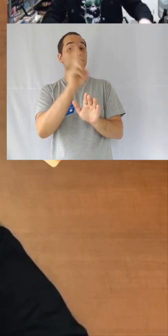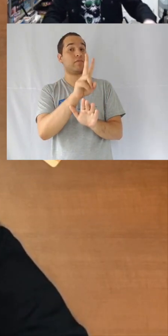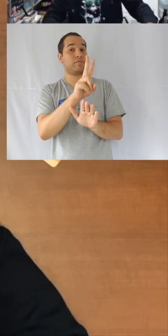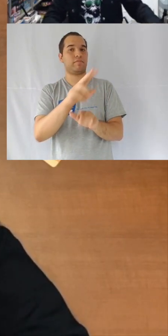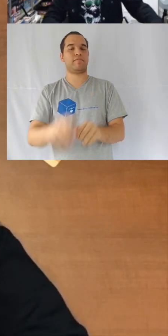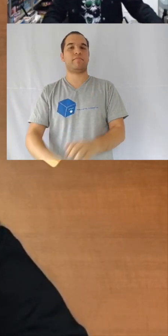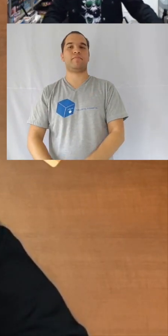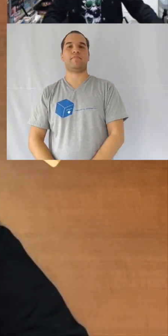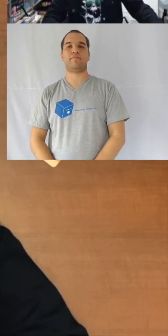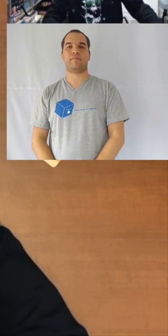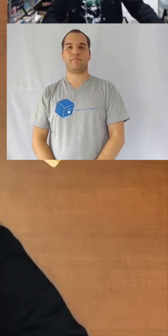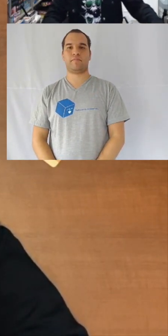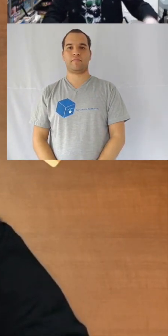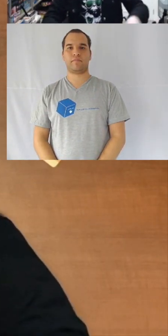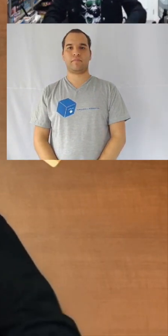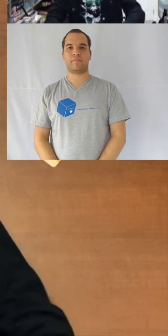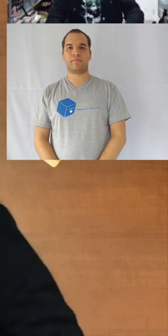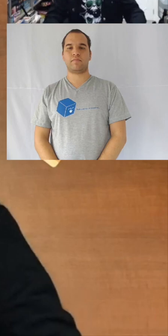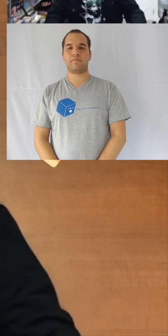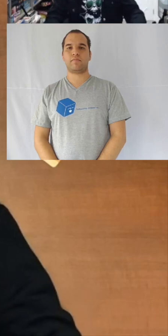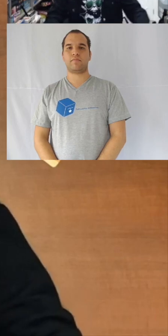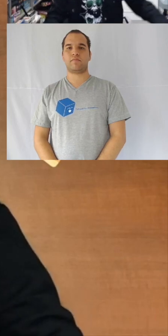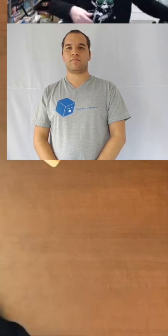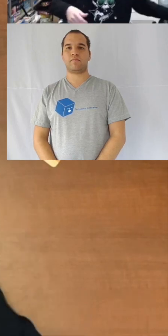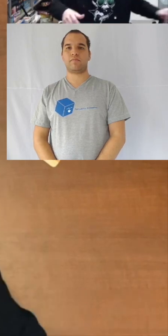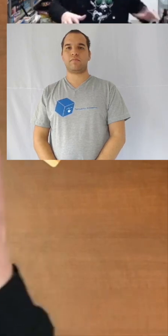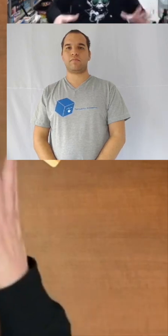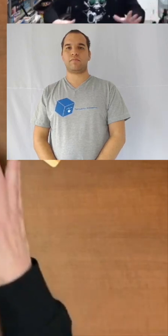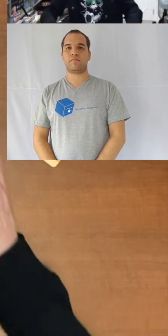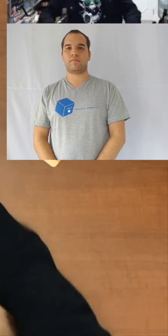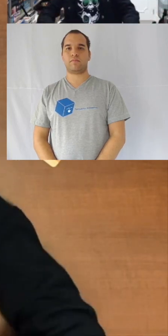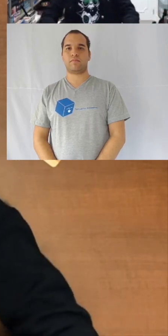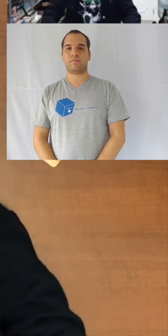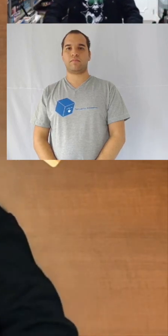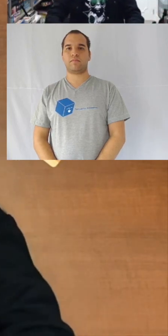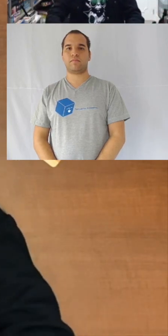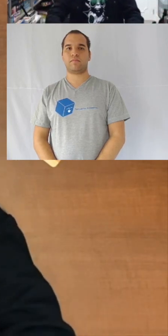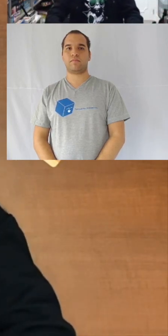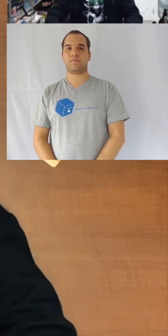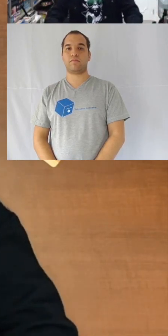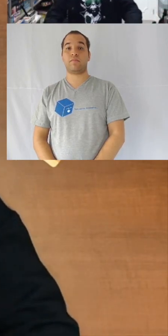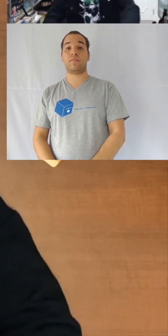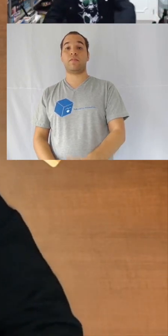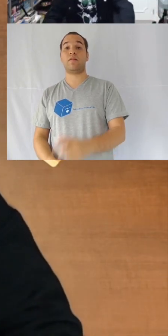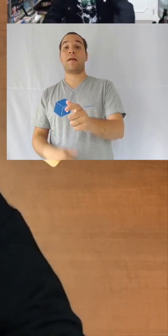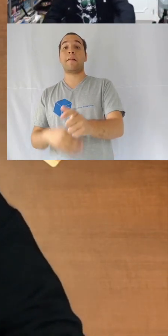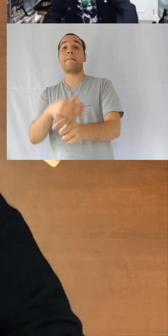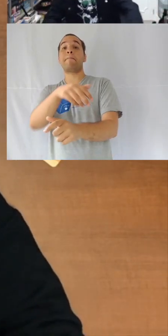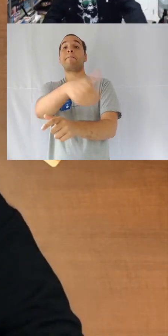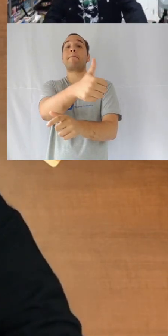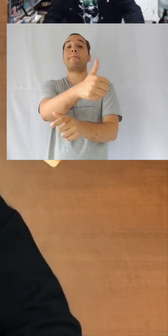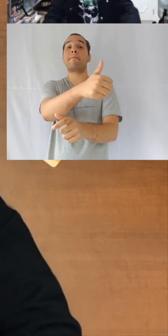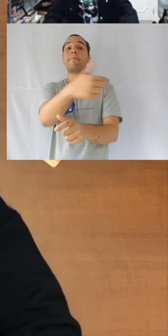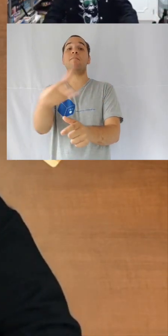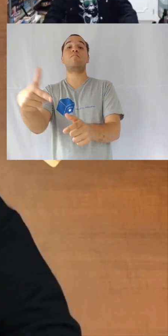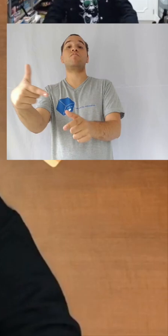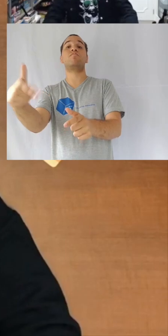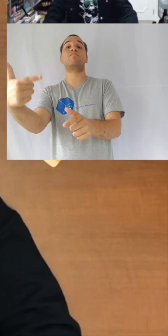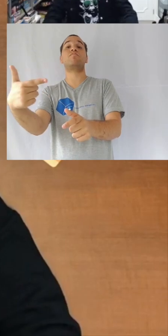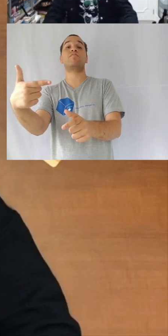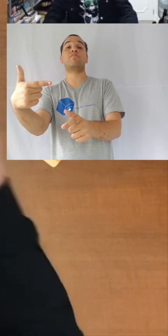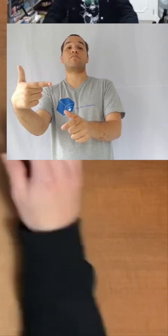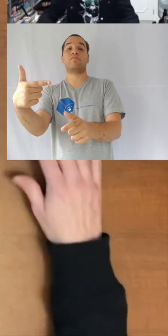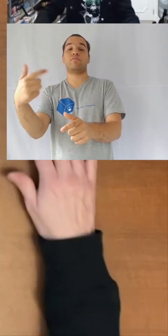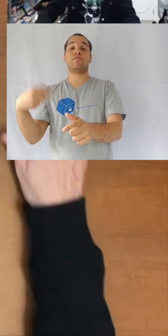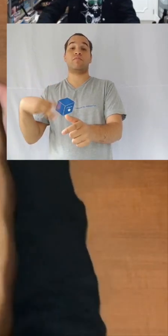dessa colinha aqui do manual, tá? Para preparar o tabuleiro. Então nesse exemplo aqui seria assim, e aí a gente poderia dizer que esse jogador